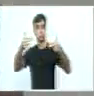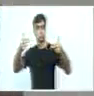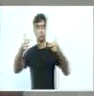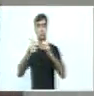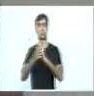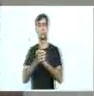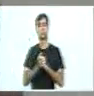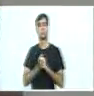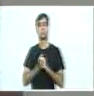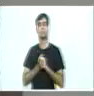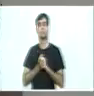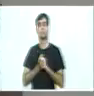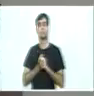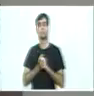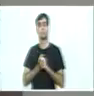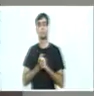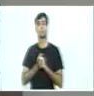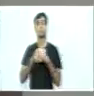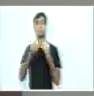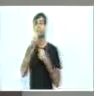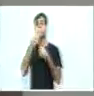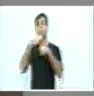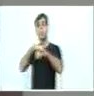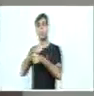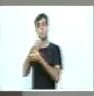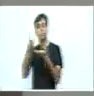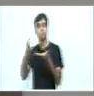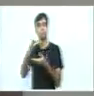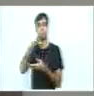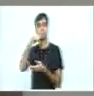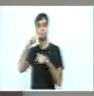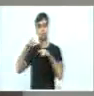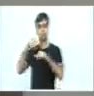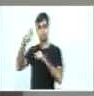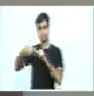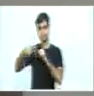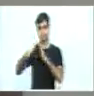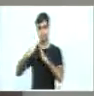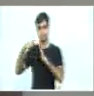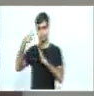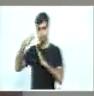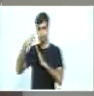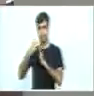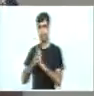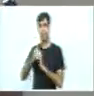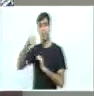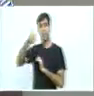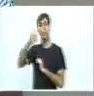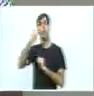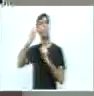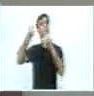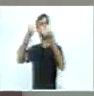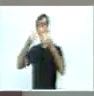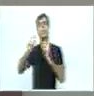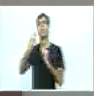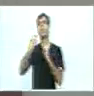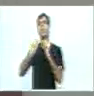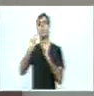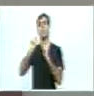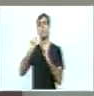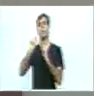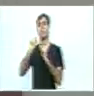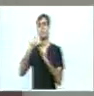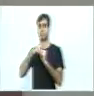de comunicação, boa noite, servidores dessa casa. Inicialmente, manifestar em relação